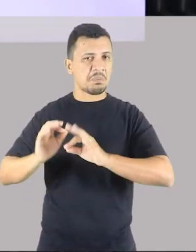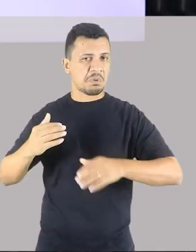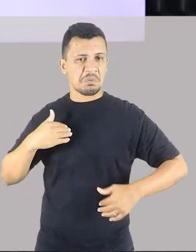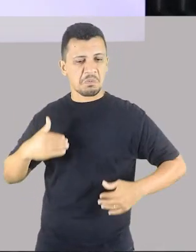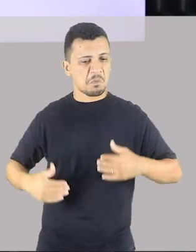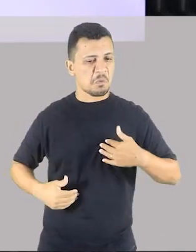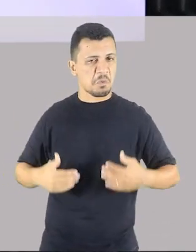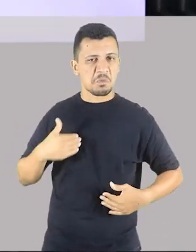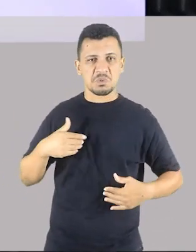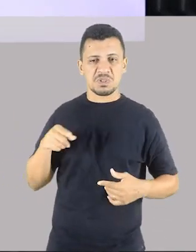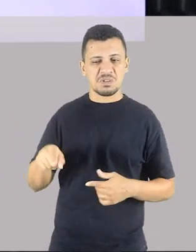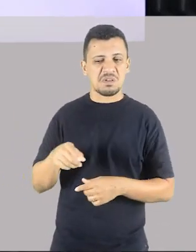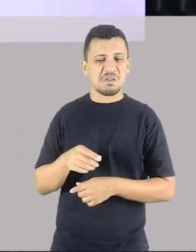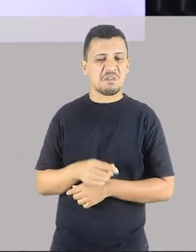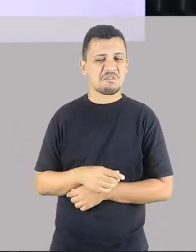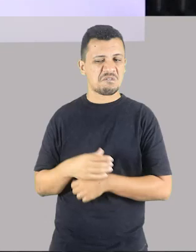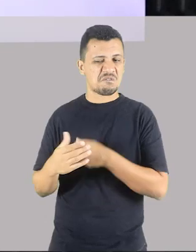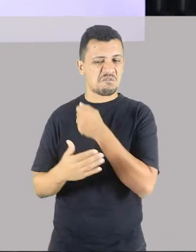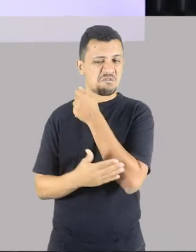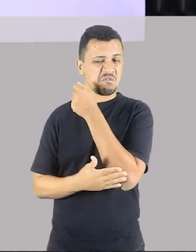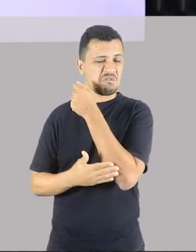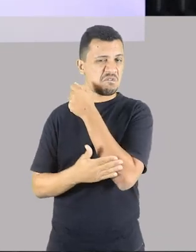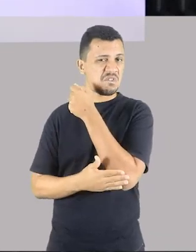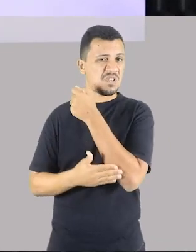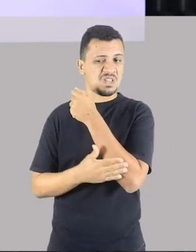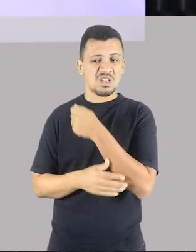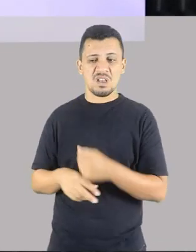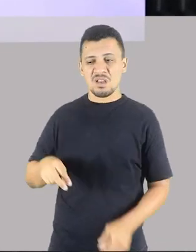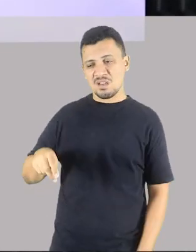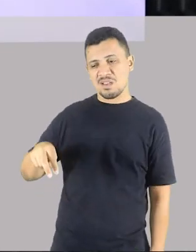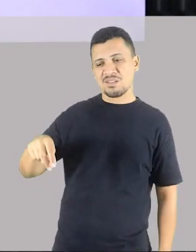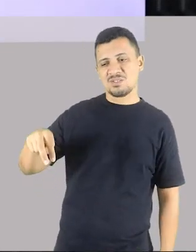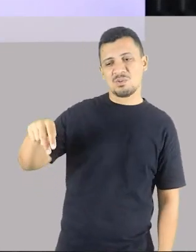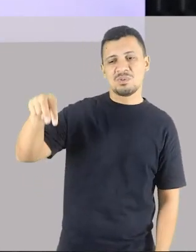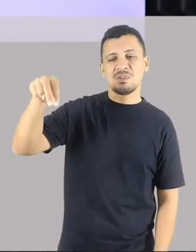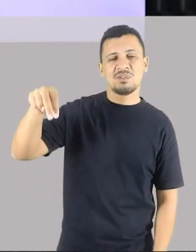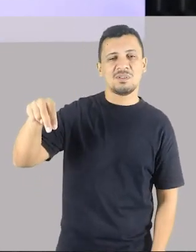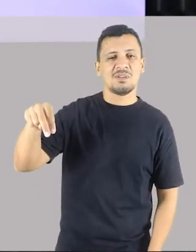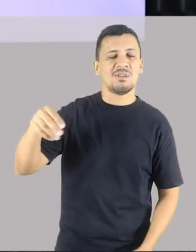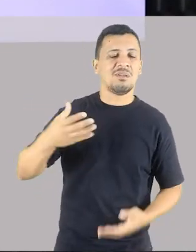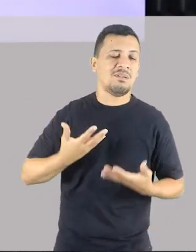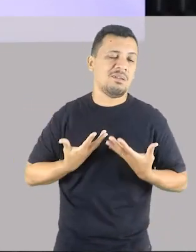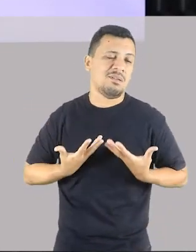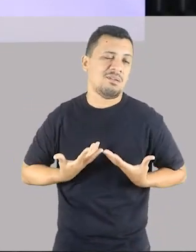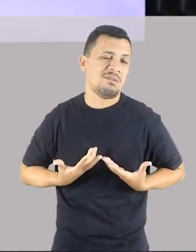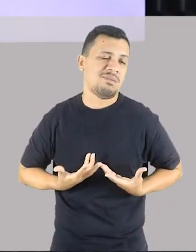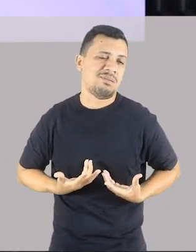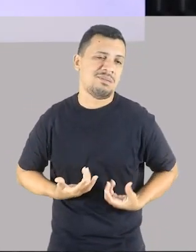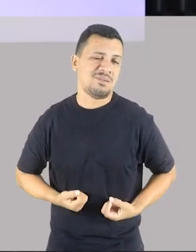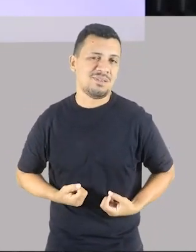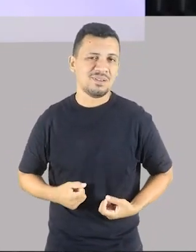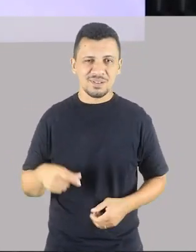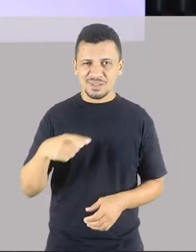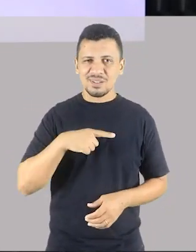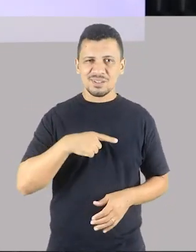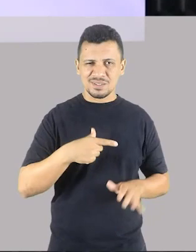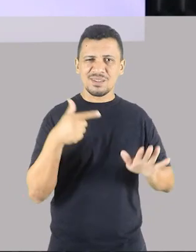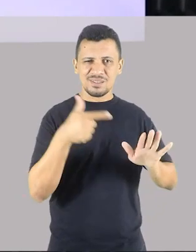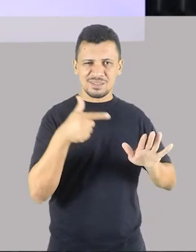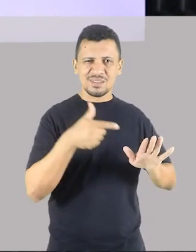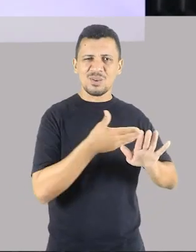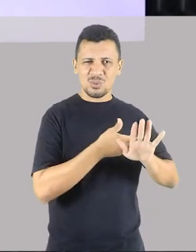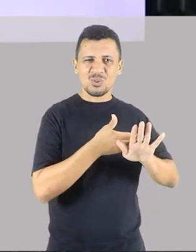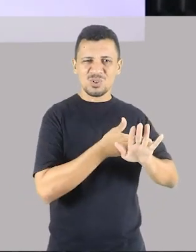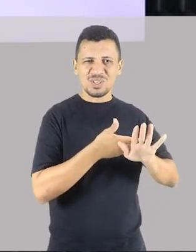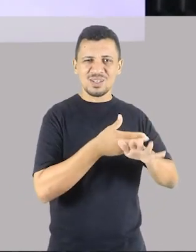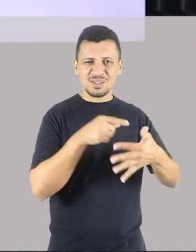é invejável. Ele sobe uma escada e começa a passar mal. E aí, temos ironia aqui? Óbvio,